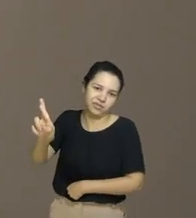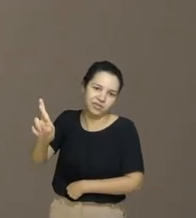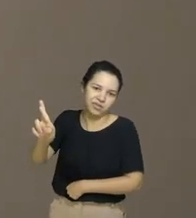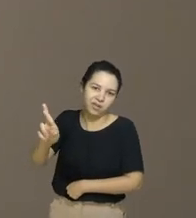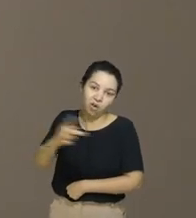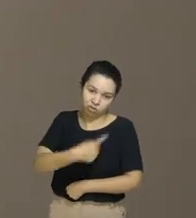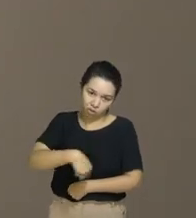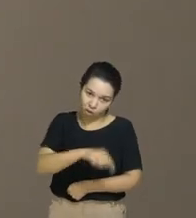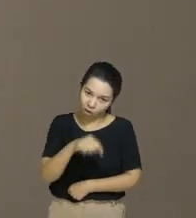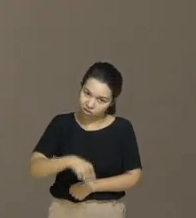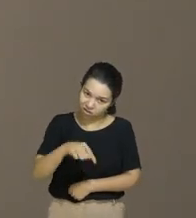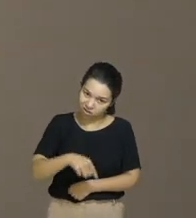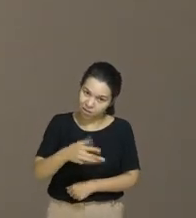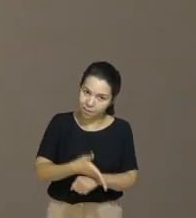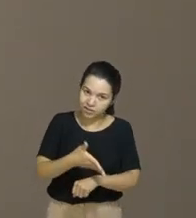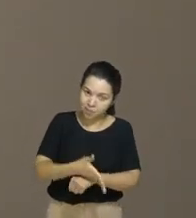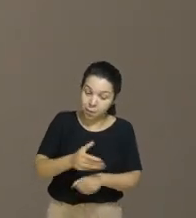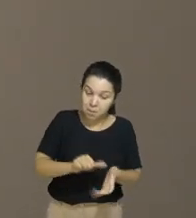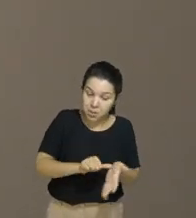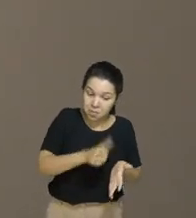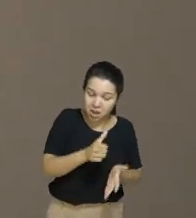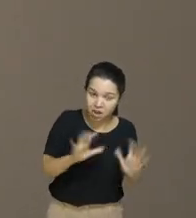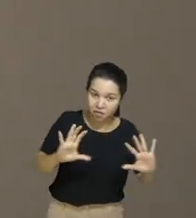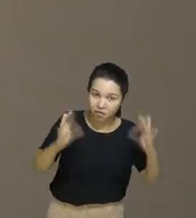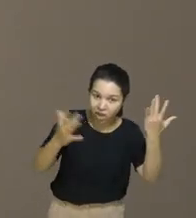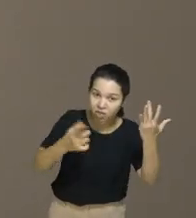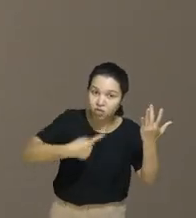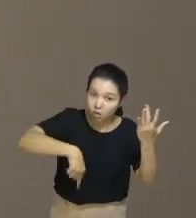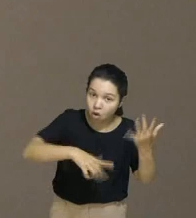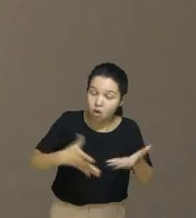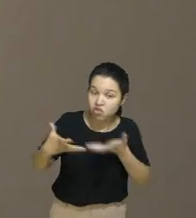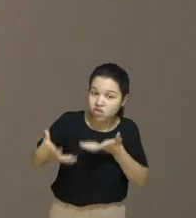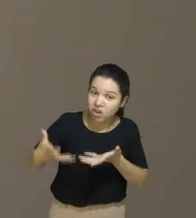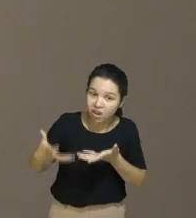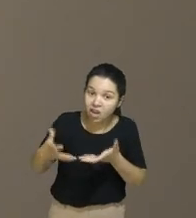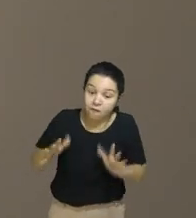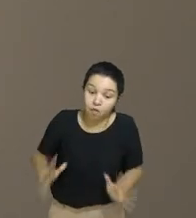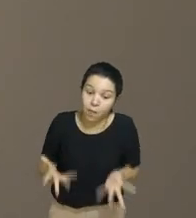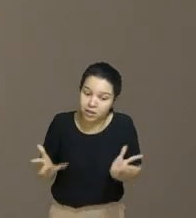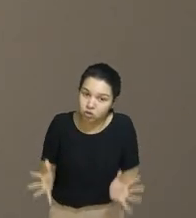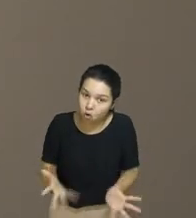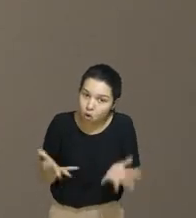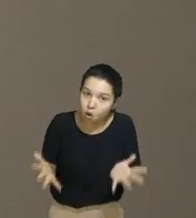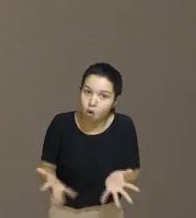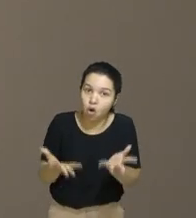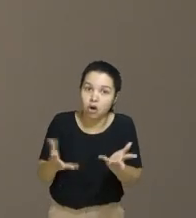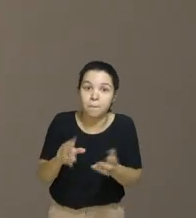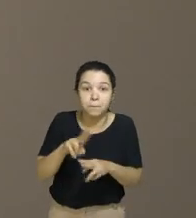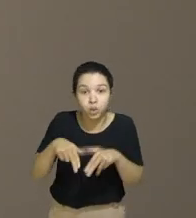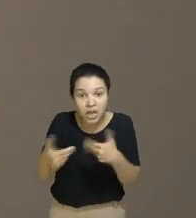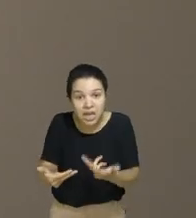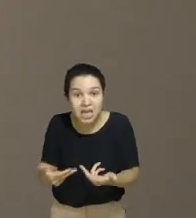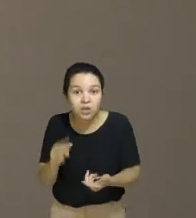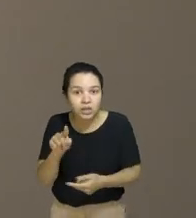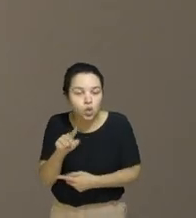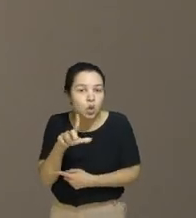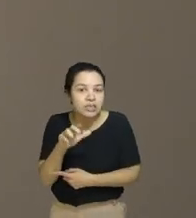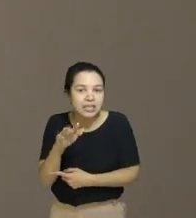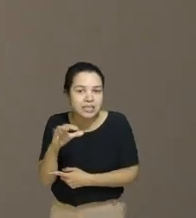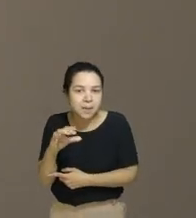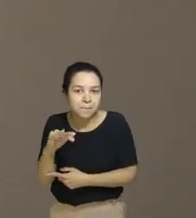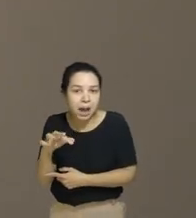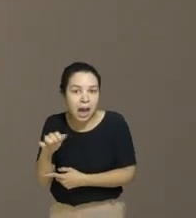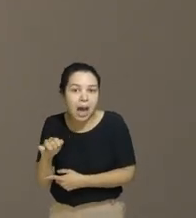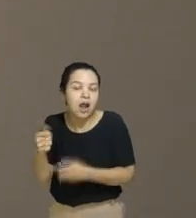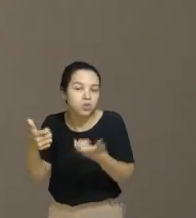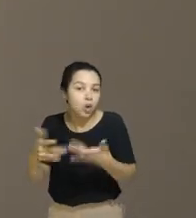que participamos desse primeiro evento, a gente quer ser os fomentadores, por isso que a Lucimara coloca... que o ano que